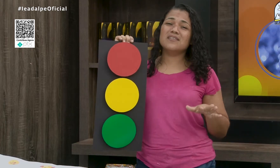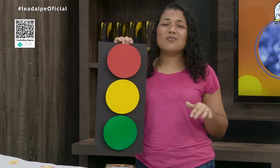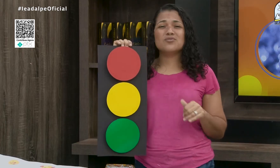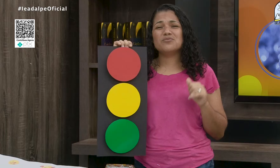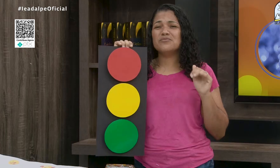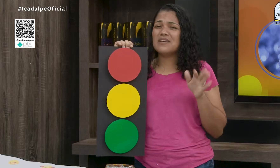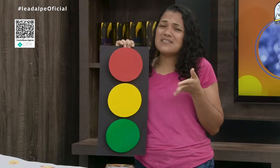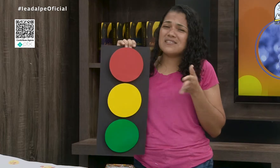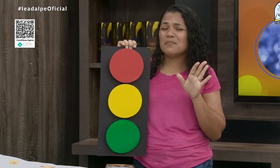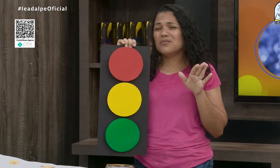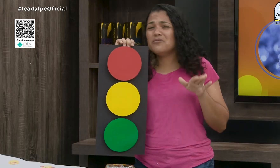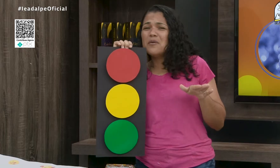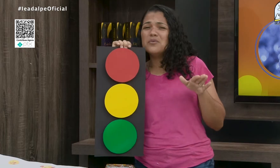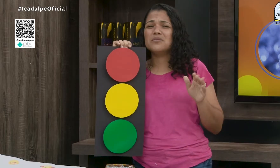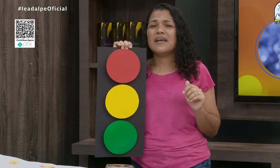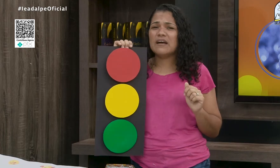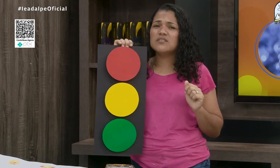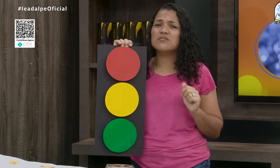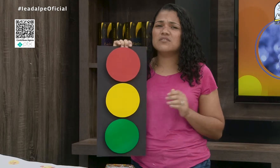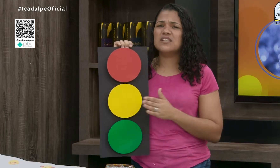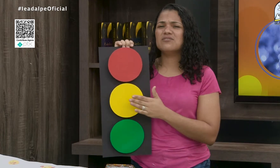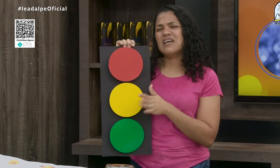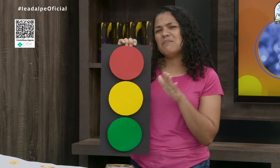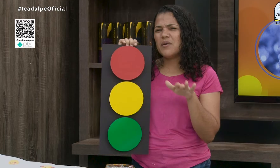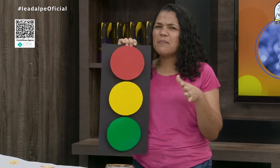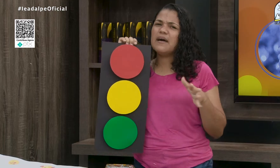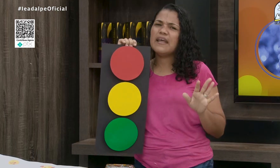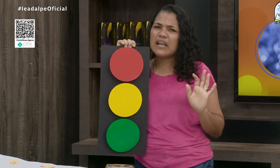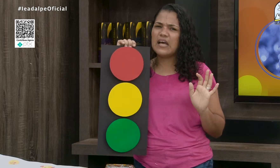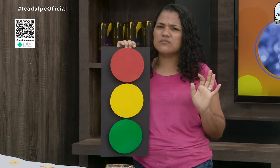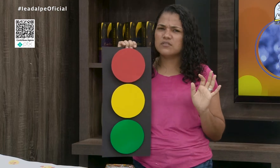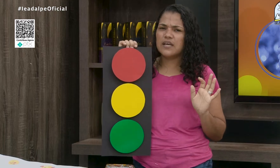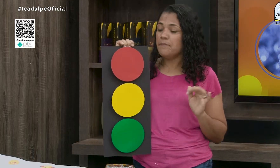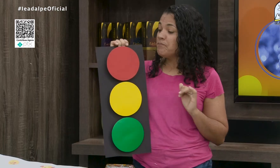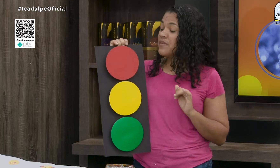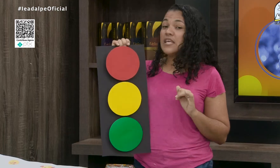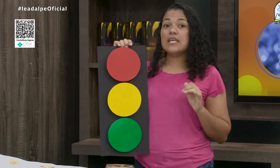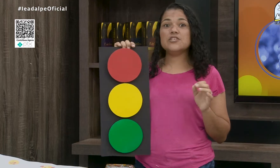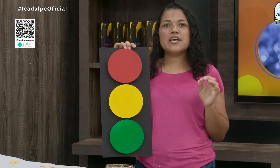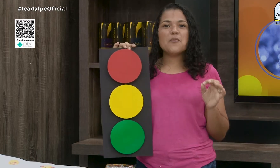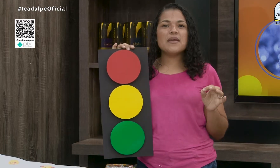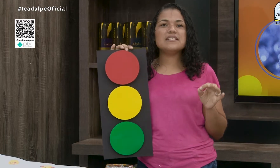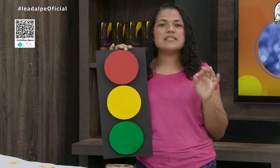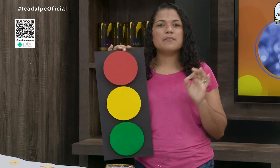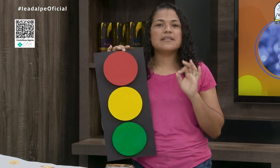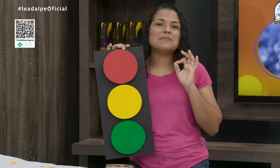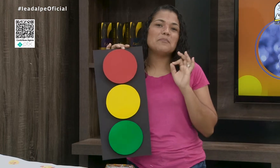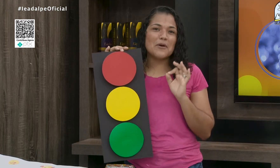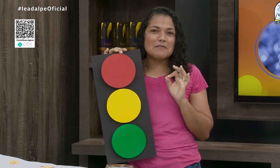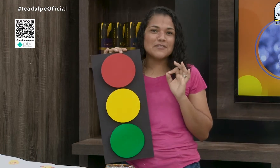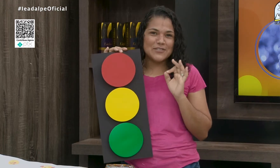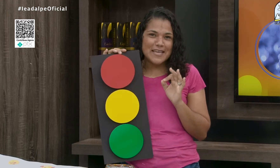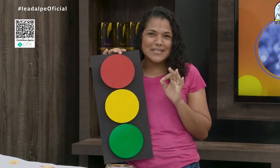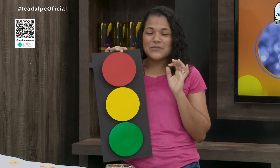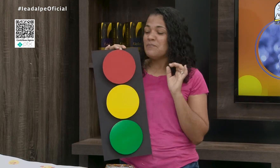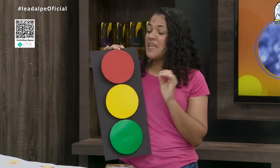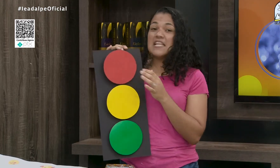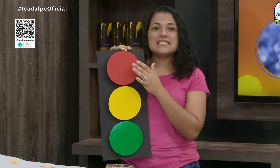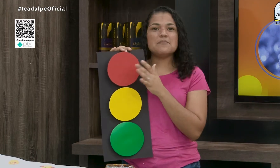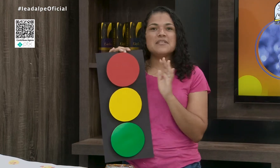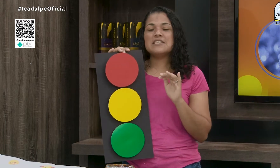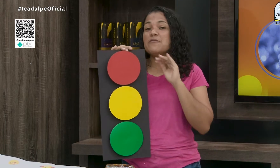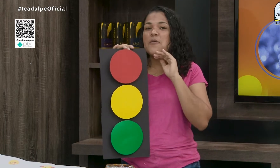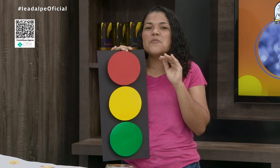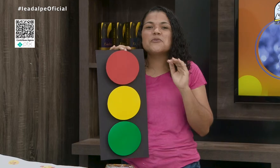semana hoje, não, essa semana não foi muito legal não, tia. Tá meio amarelado, tá? E geralmente, em semana de provas deles,